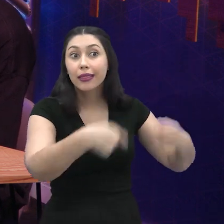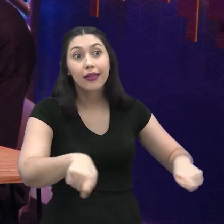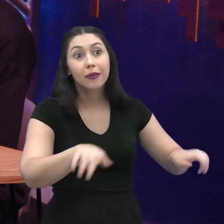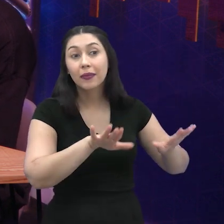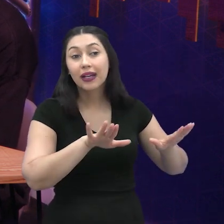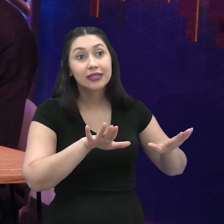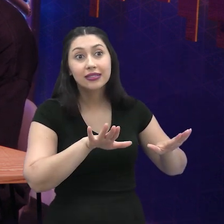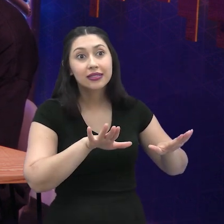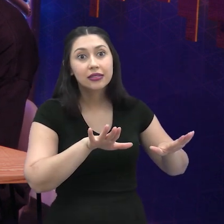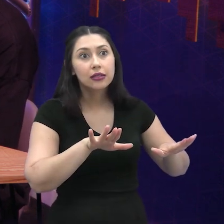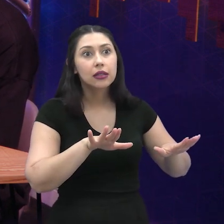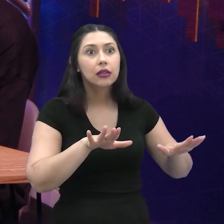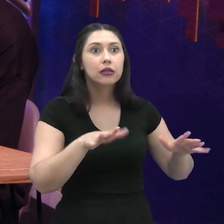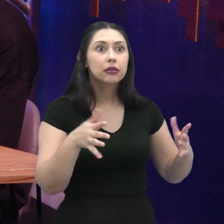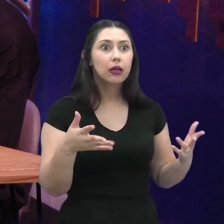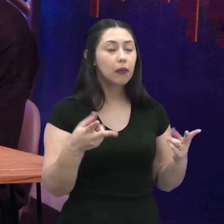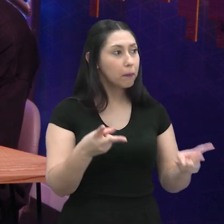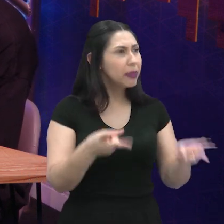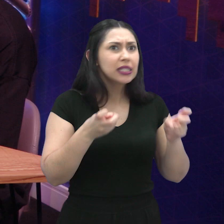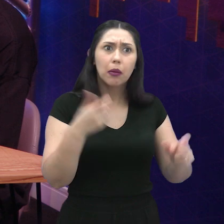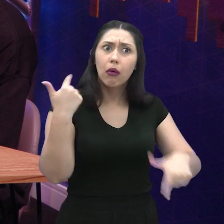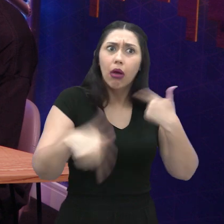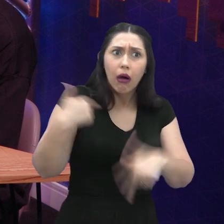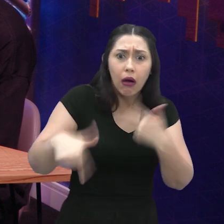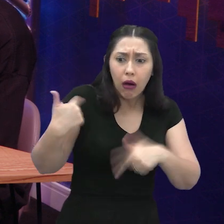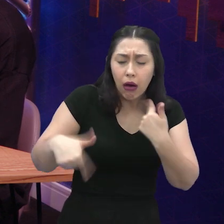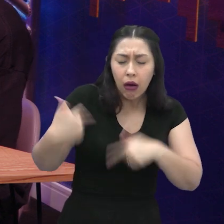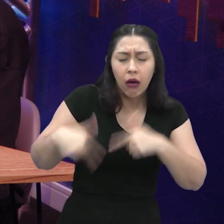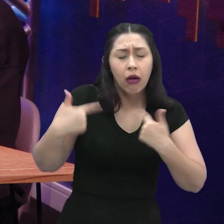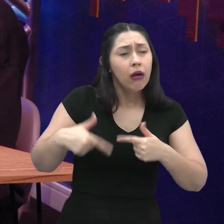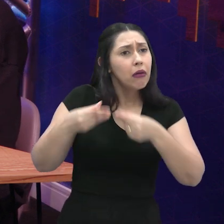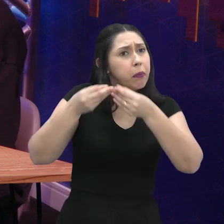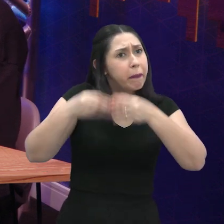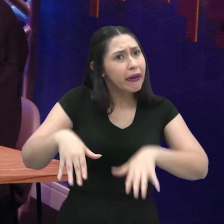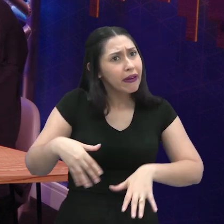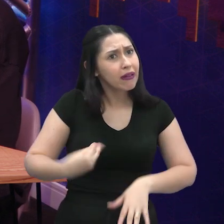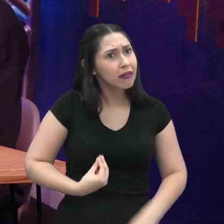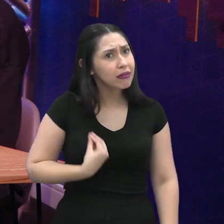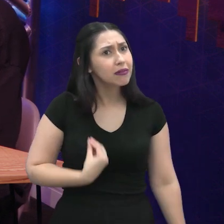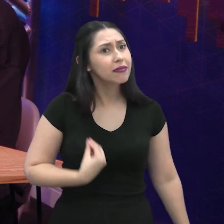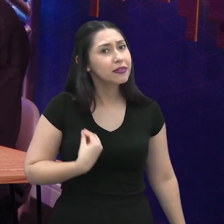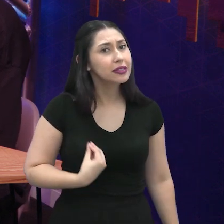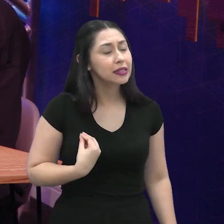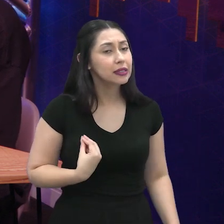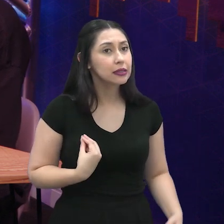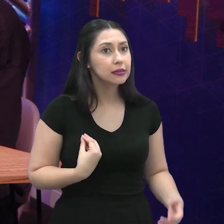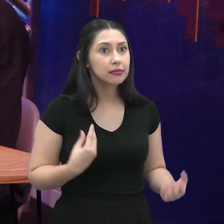vai precisar ir trabalhar, de tanto que o trabalho dele estava matando ele. Então, assim,